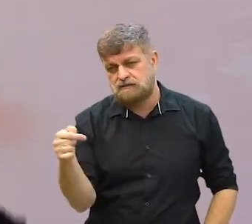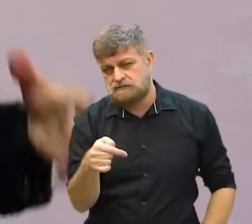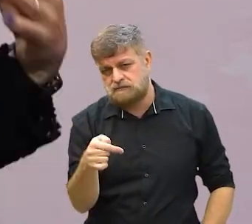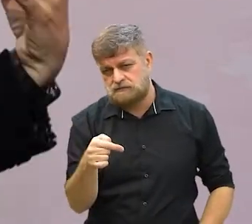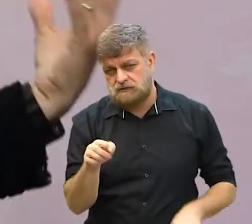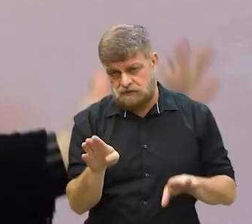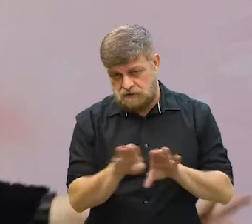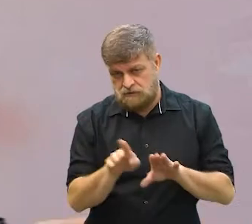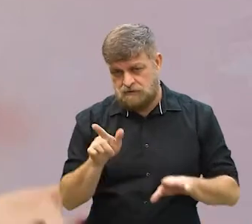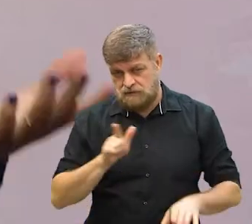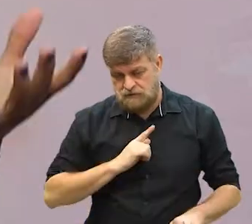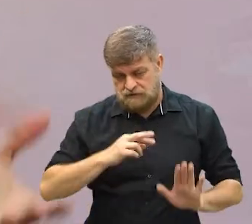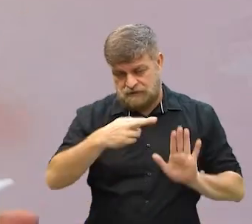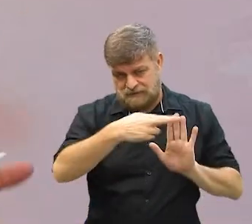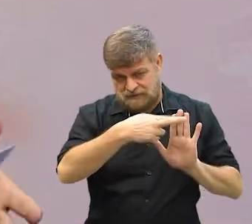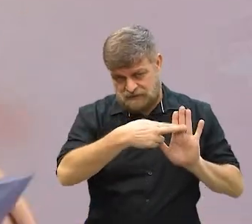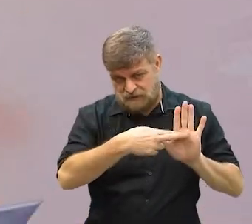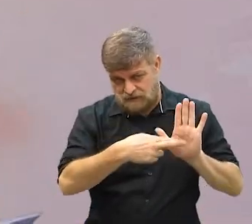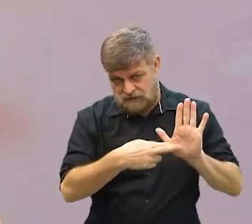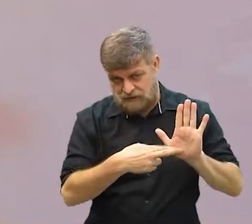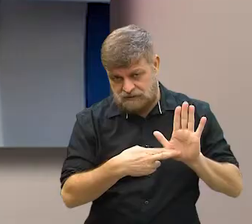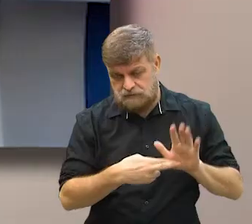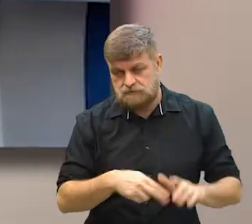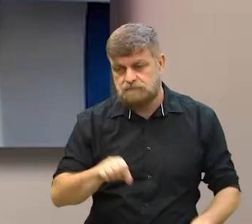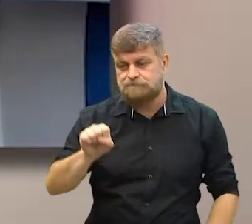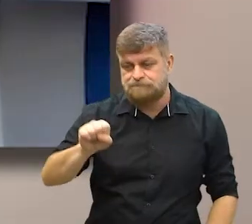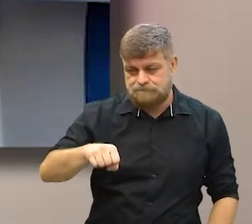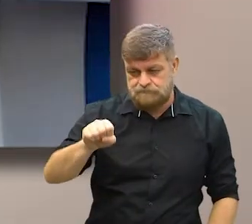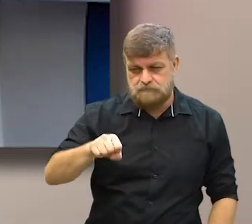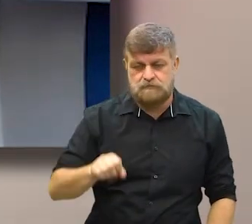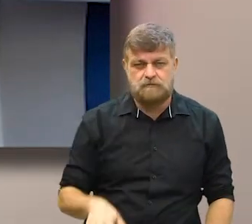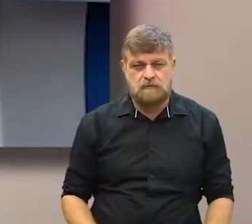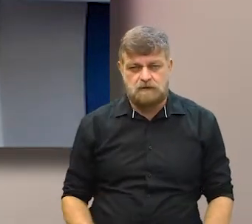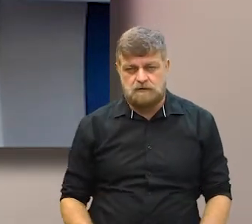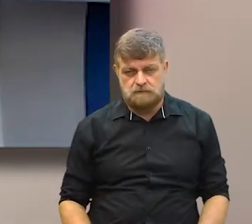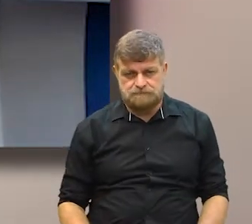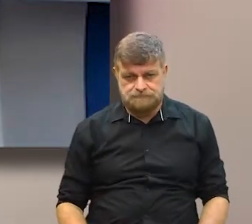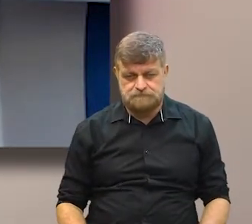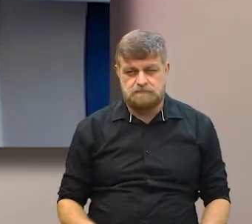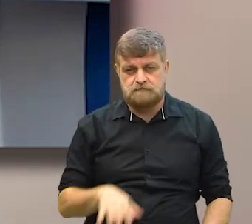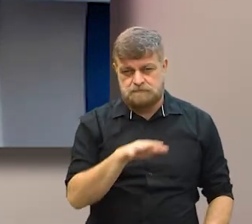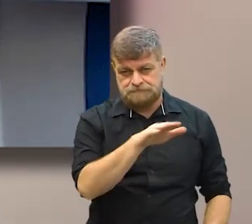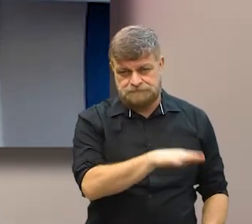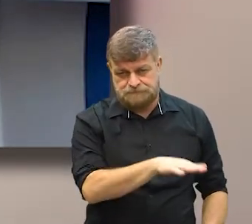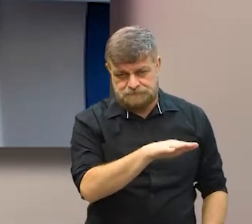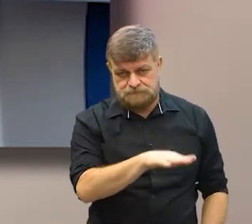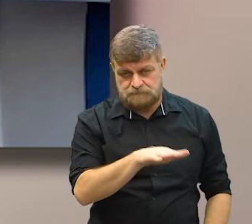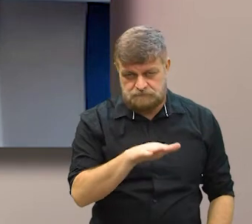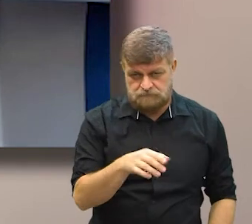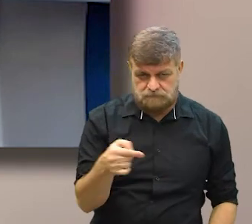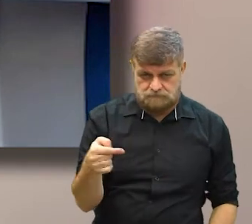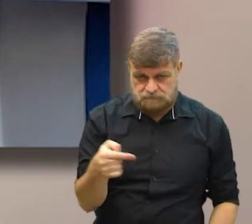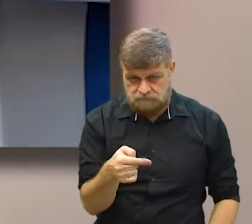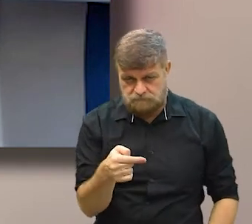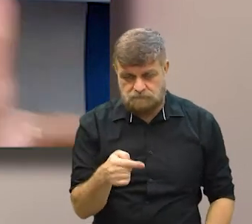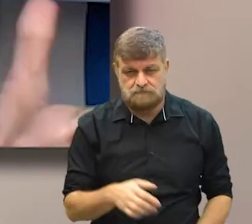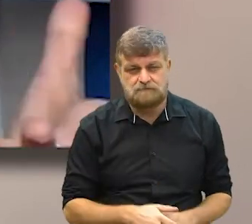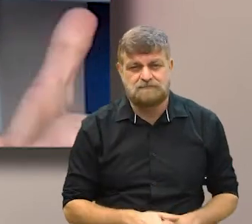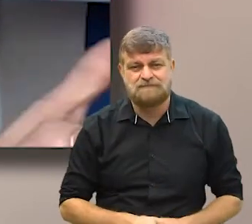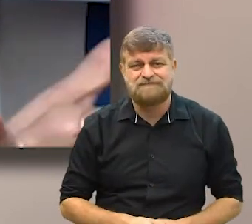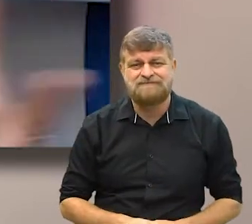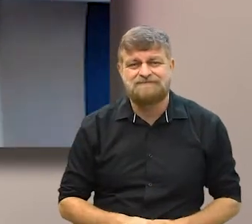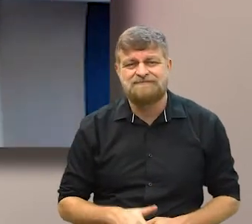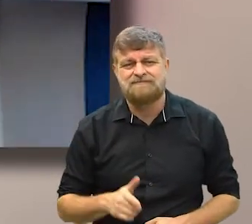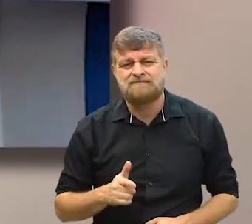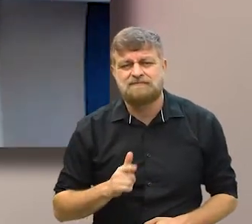aí? Também existe toda essa rotina? Sim. No caso da criança, as